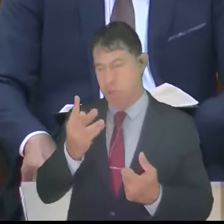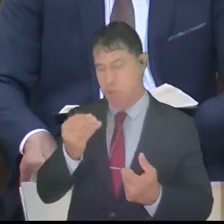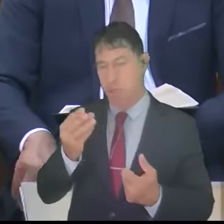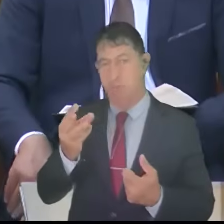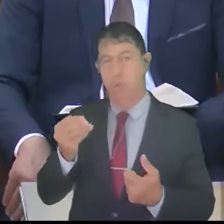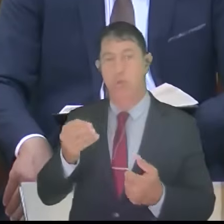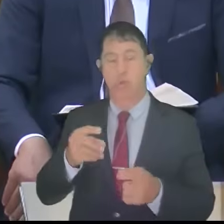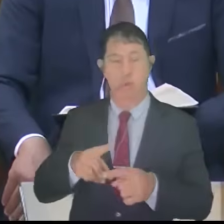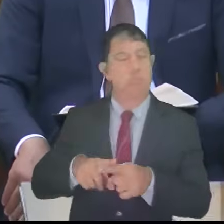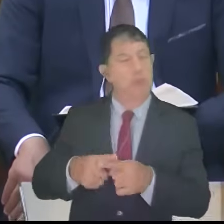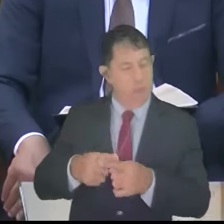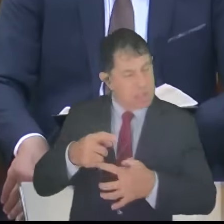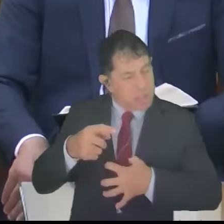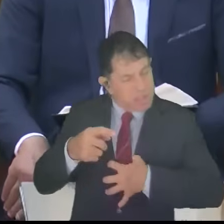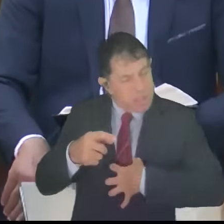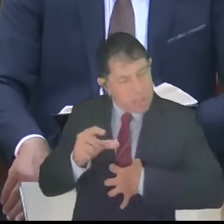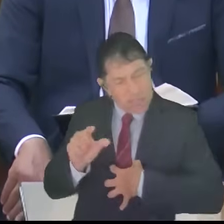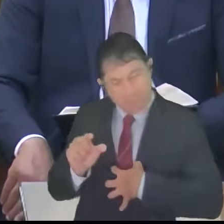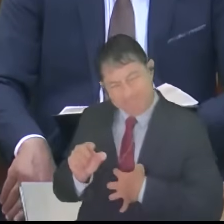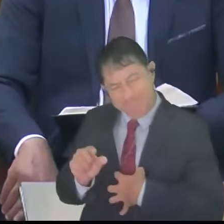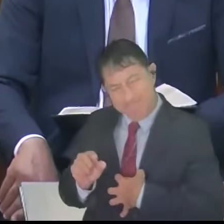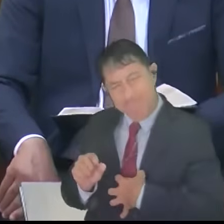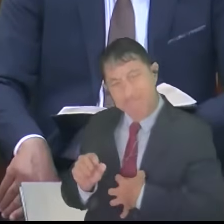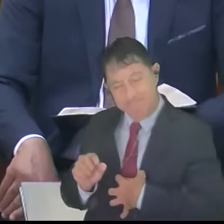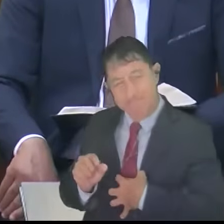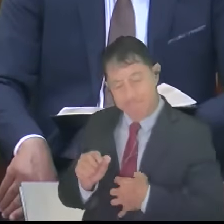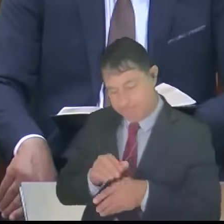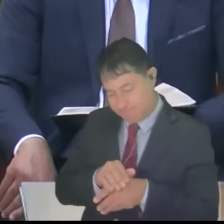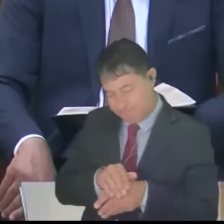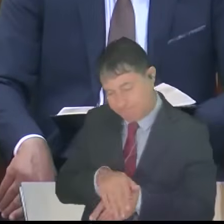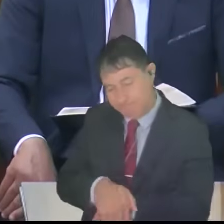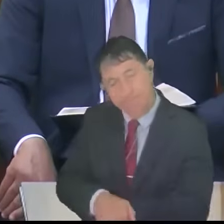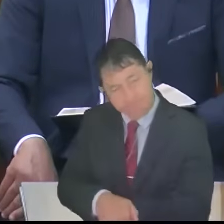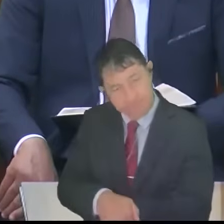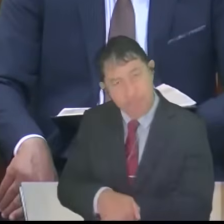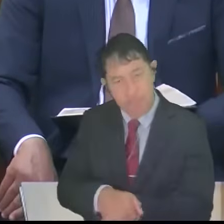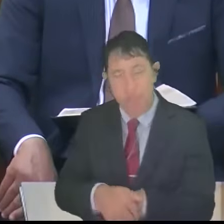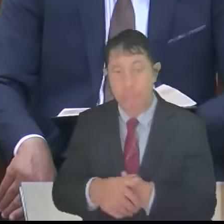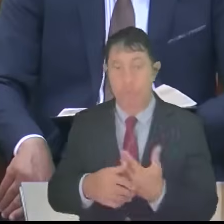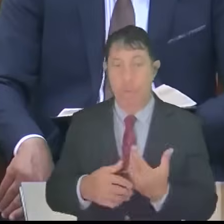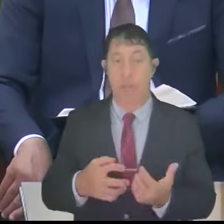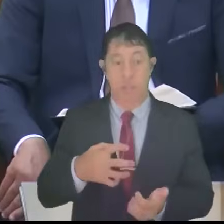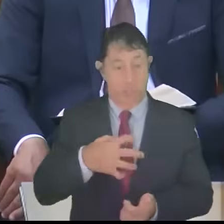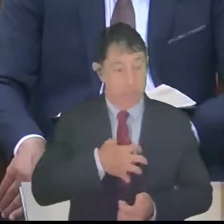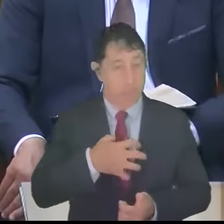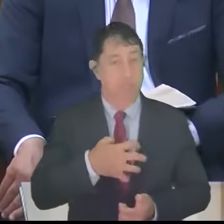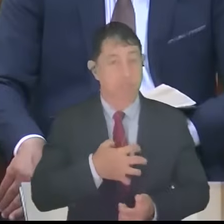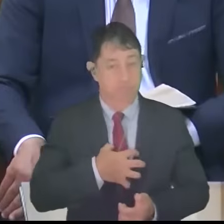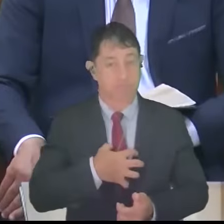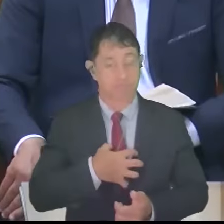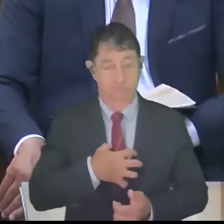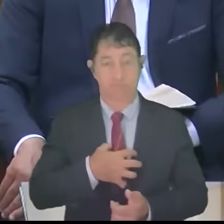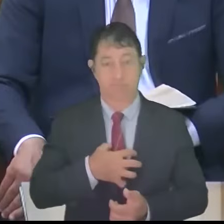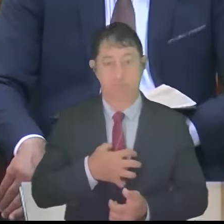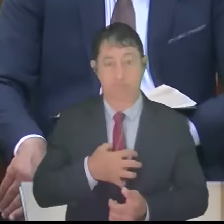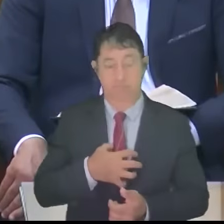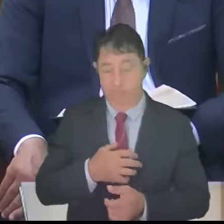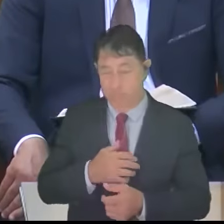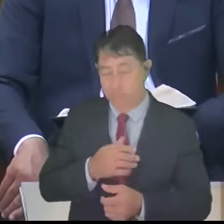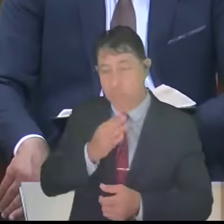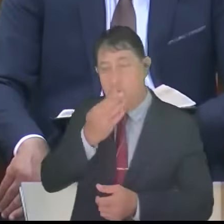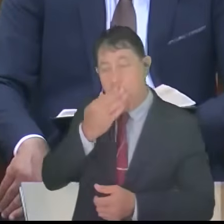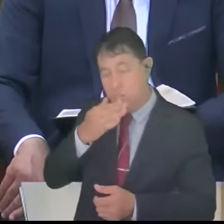sentir-se pequeno. Você pode ser um doutor e ao mesmo tempo sentir-se uma criança dependente do